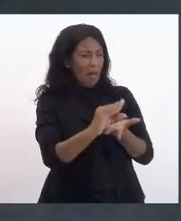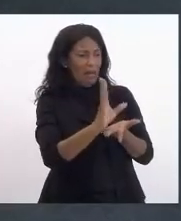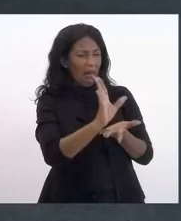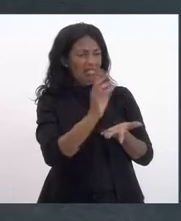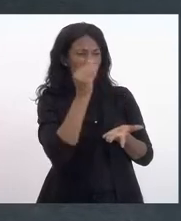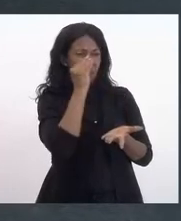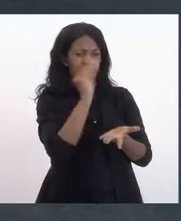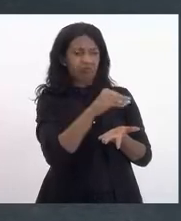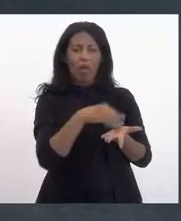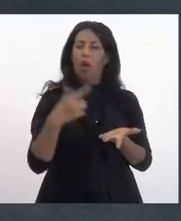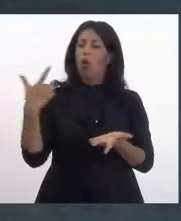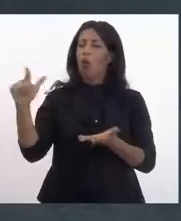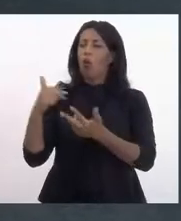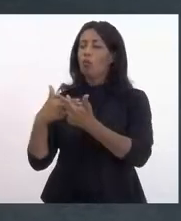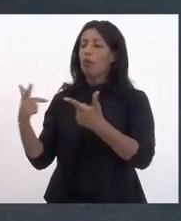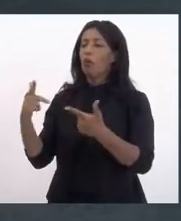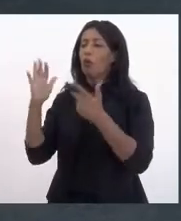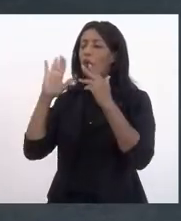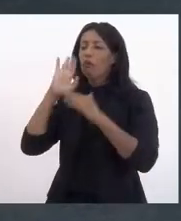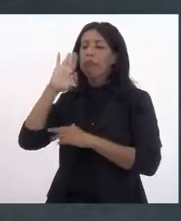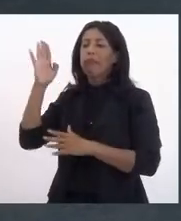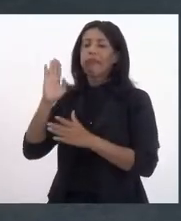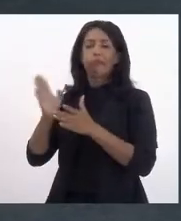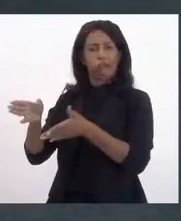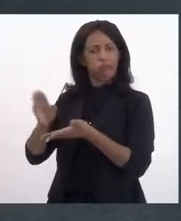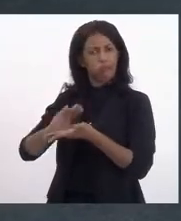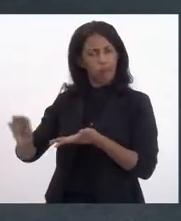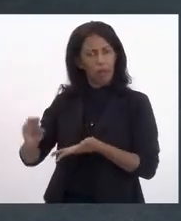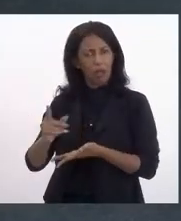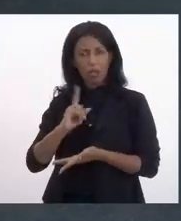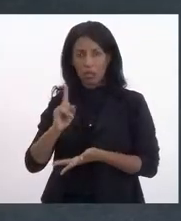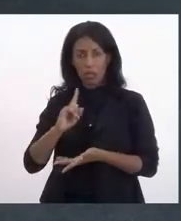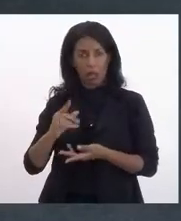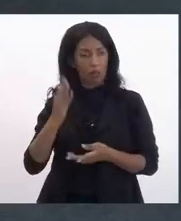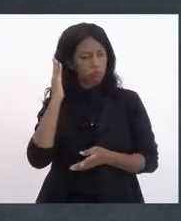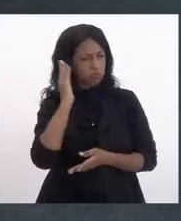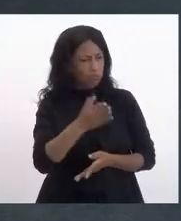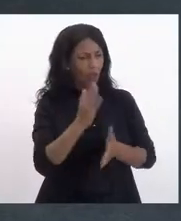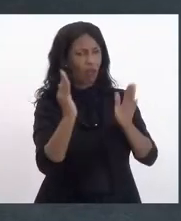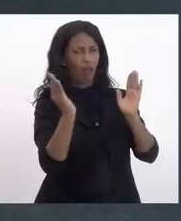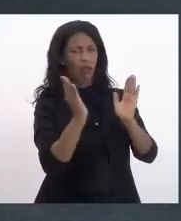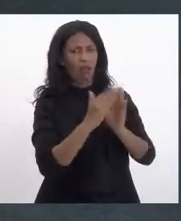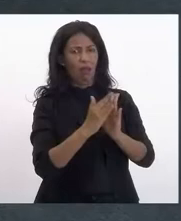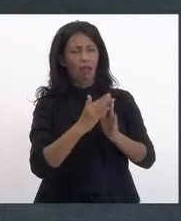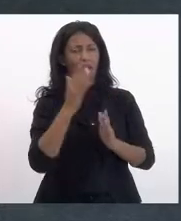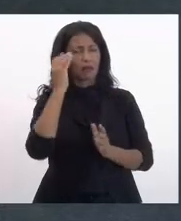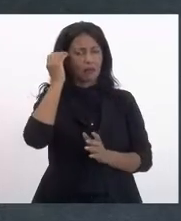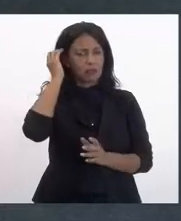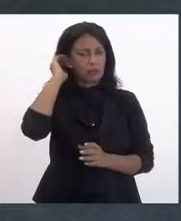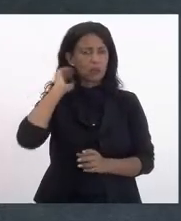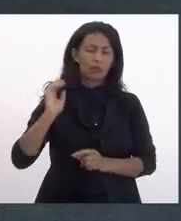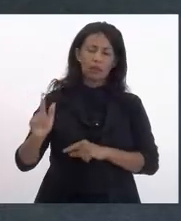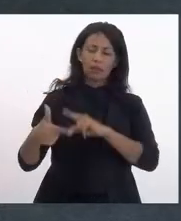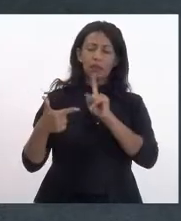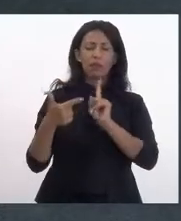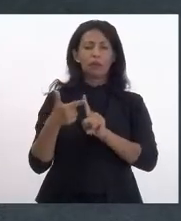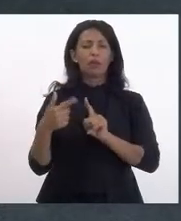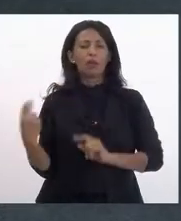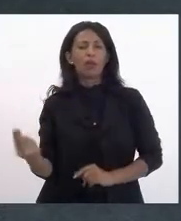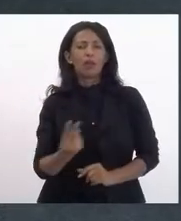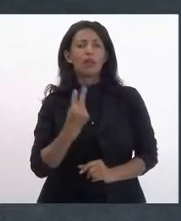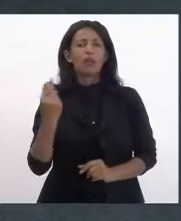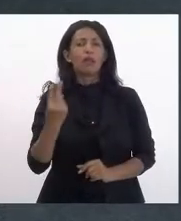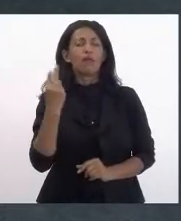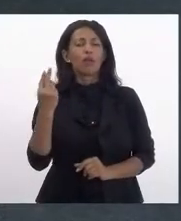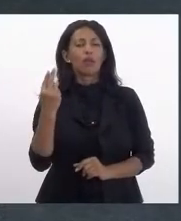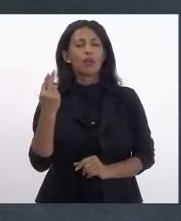objeto central da criação desse fundo. Depois, ele valoriza uma modalidade autogestionária. O